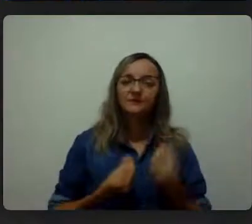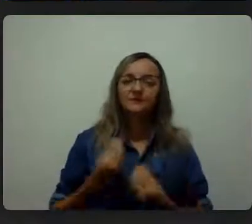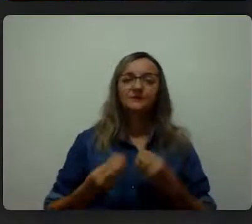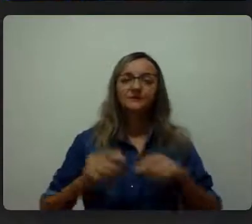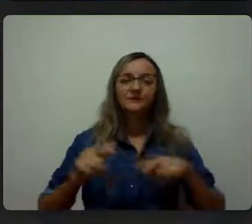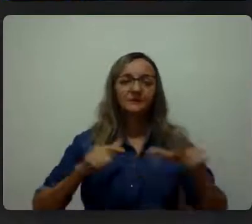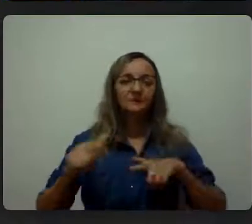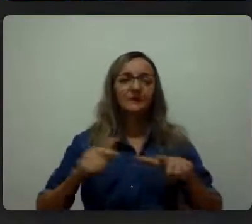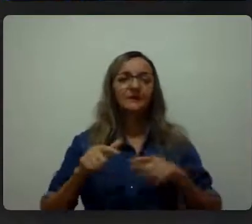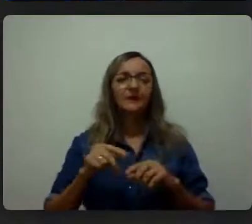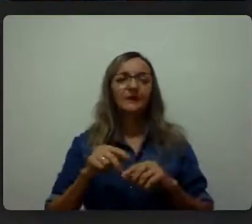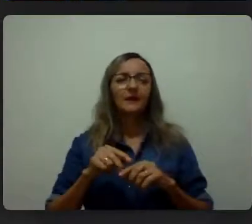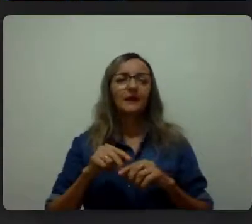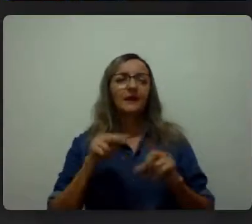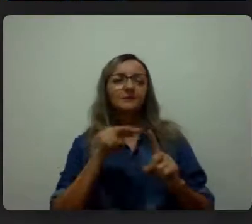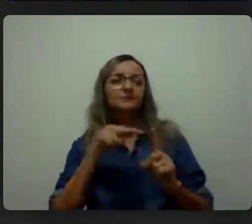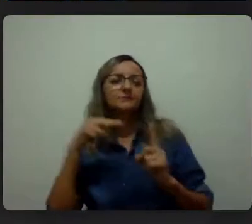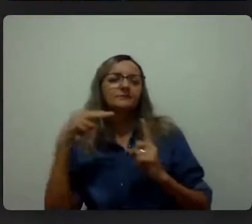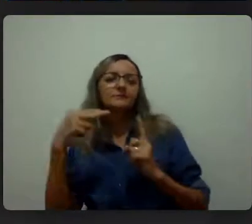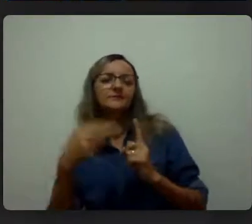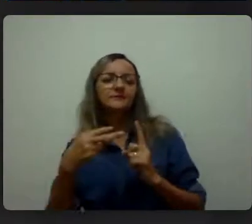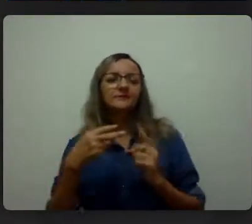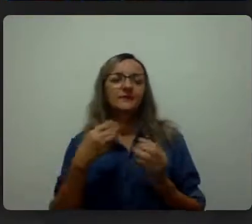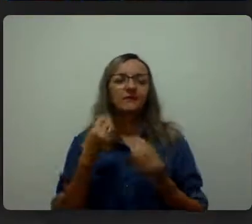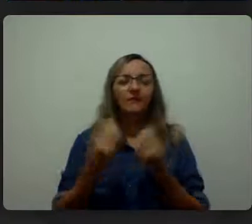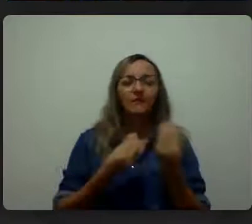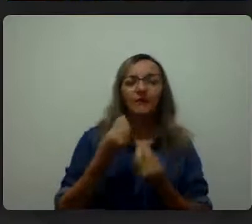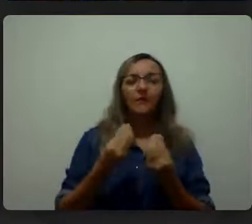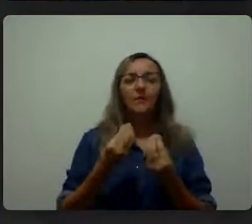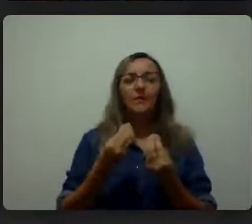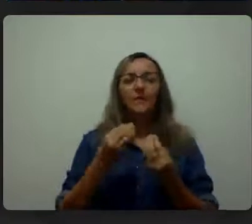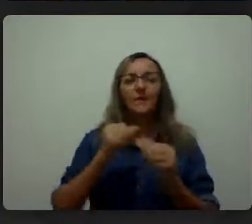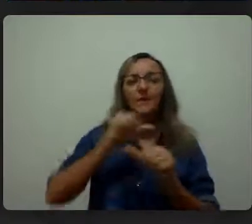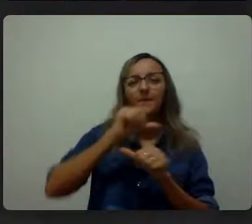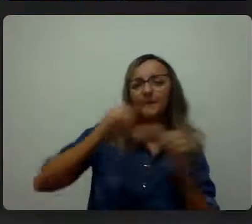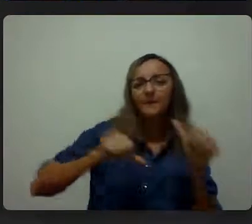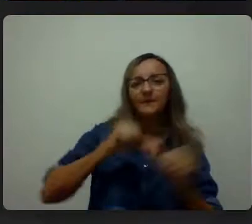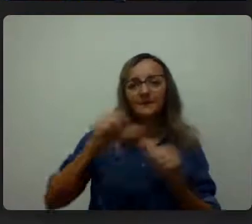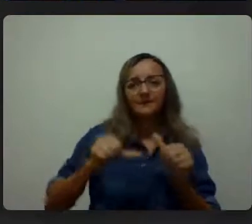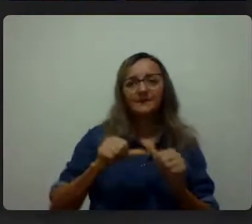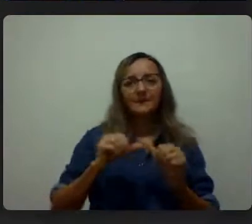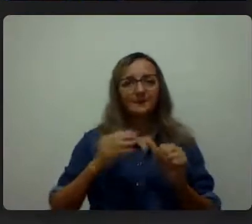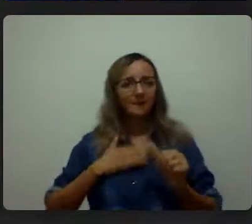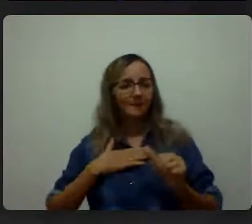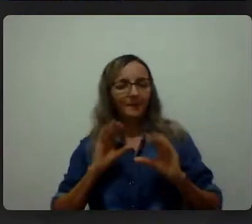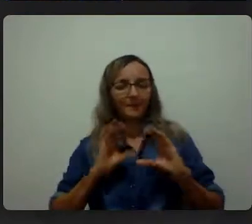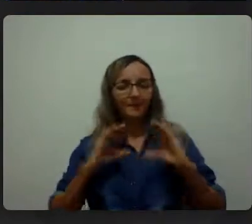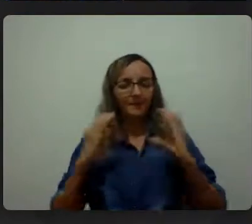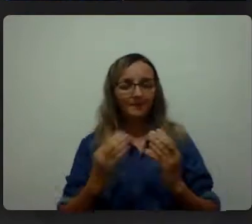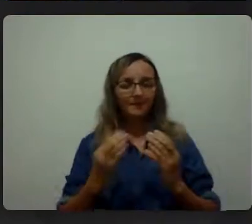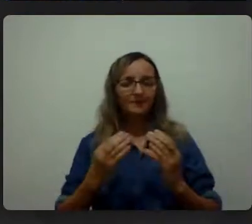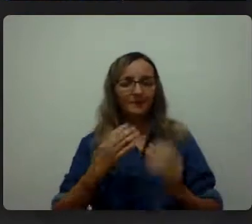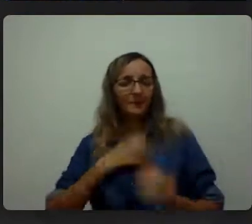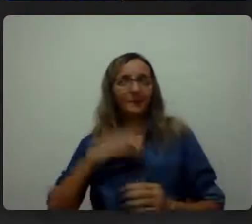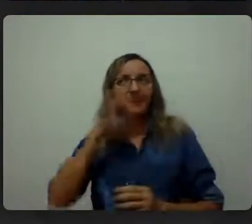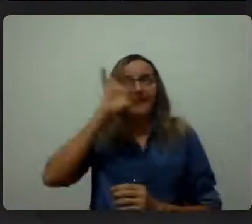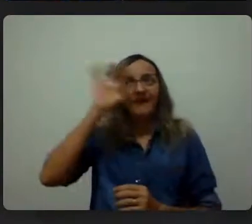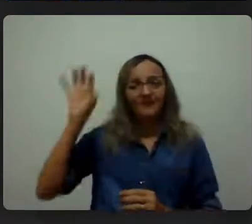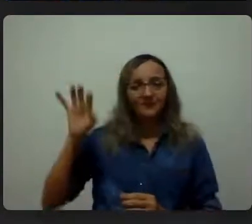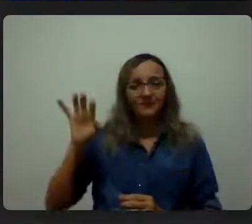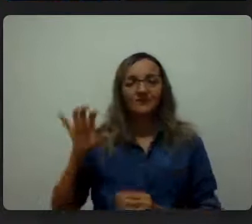E pensando ainda na possibilidade dessa ideia se tornar realidade lá na frente, né, com a sua implementação,